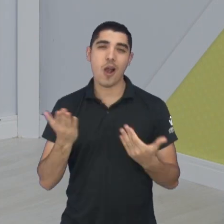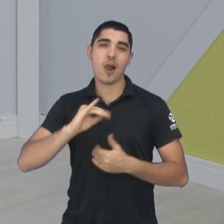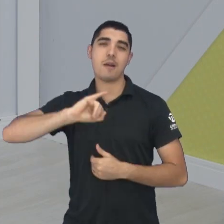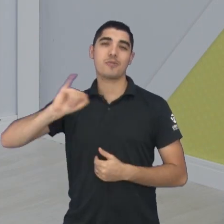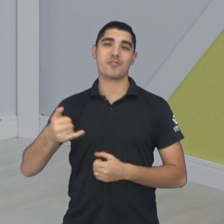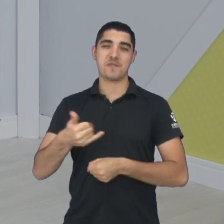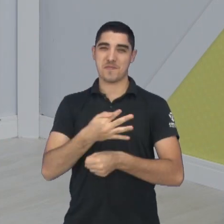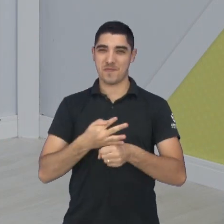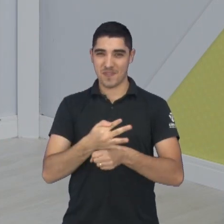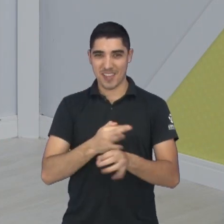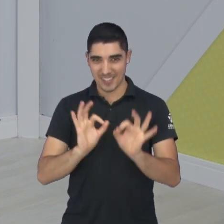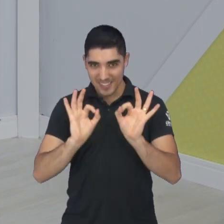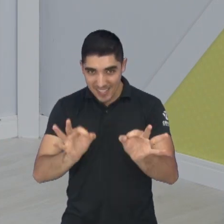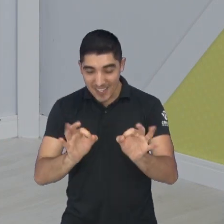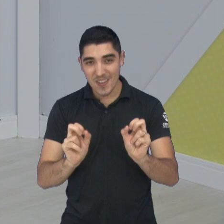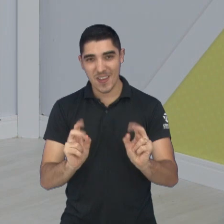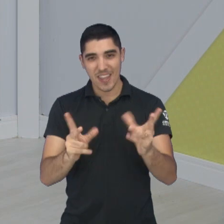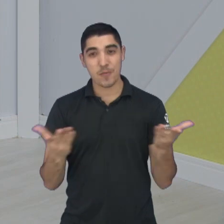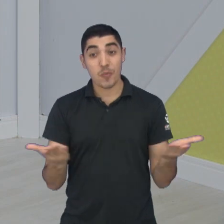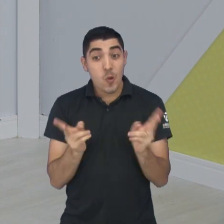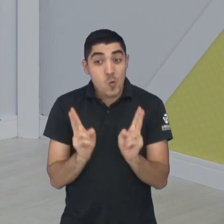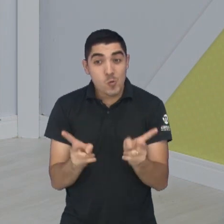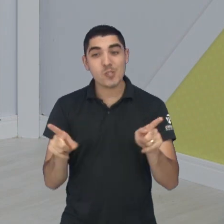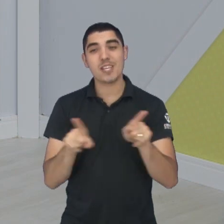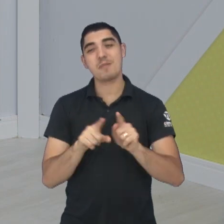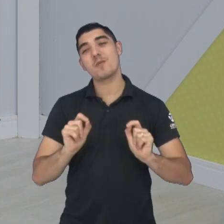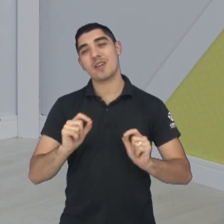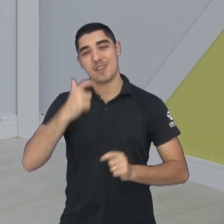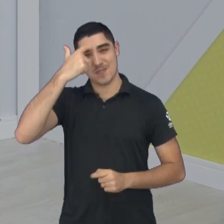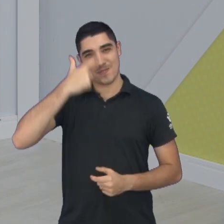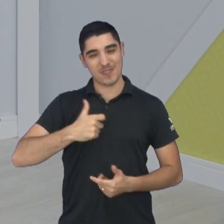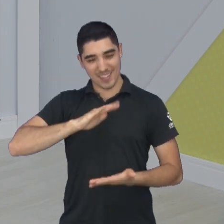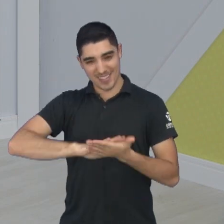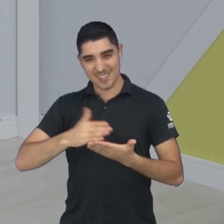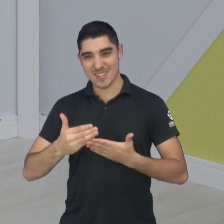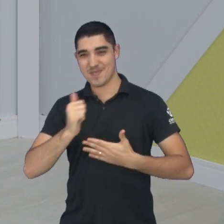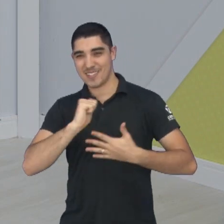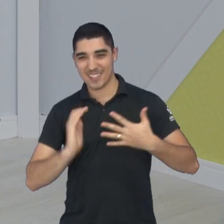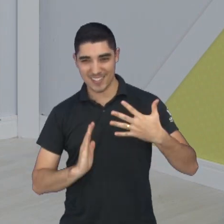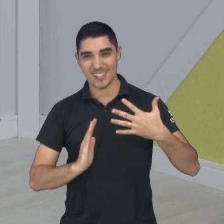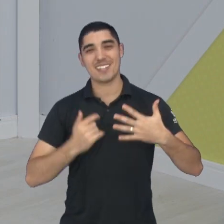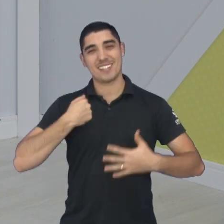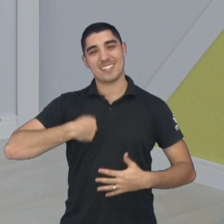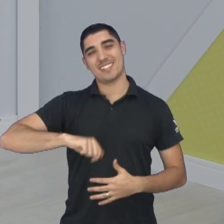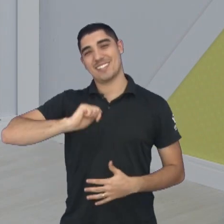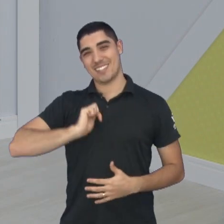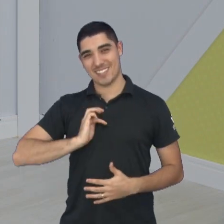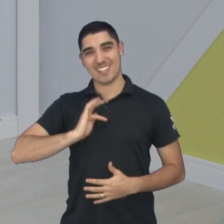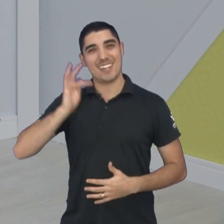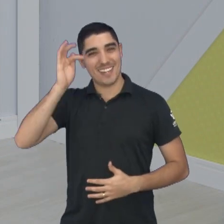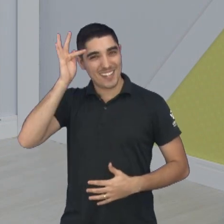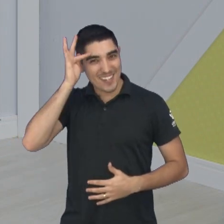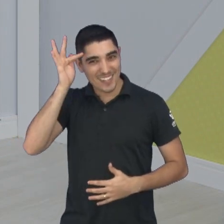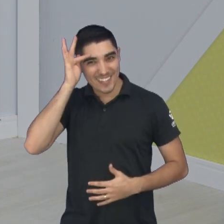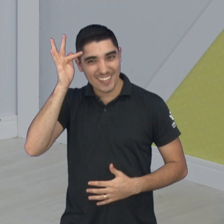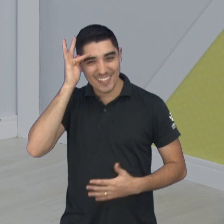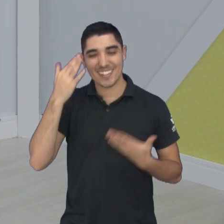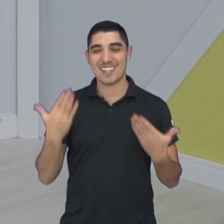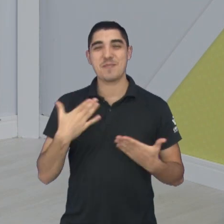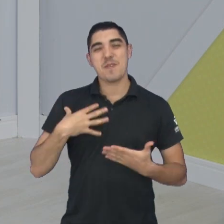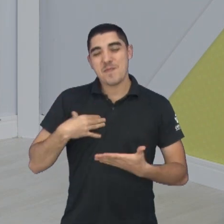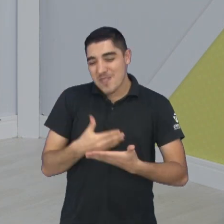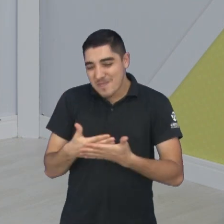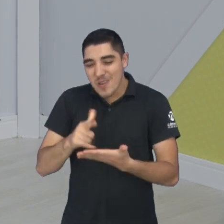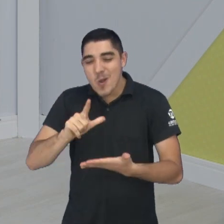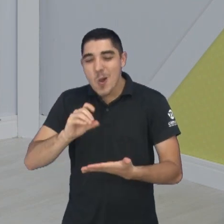suas férias, tá certo? Mas vamos que vamos. E aqui com a gente também o nosso intérprete de Libras, o nosso querido Luiz Fernando,